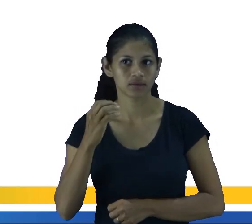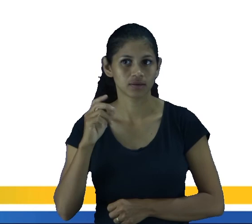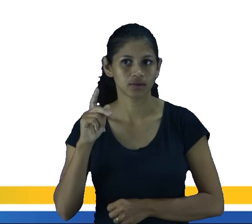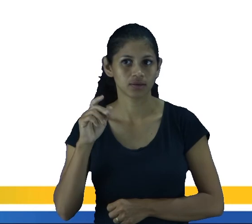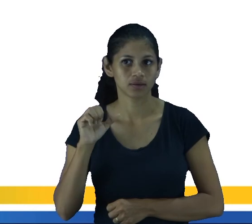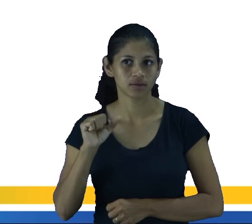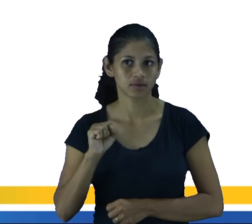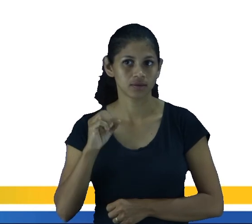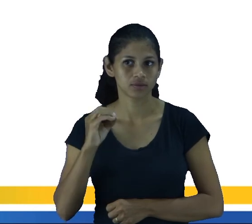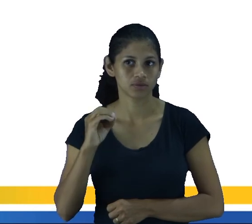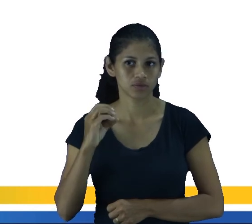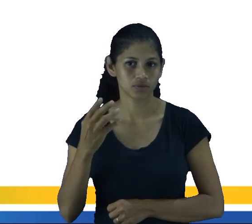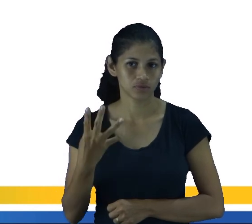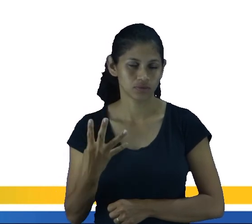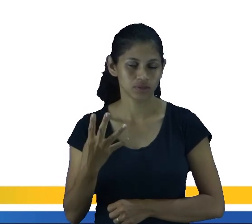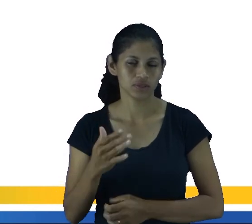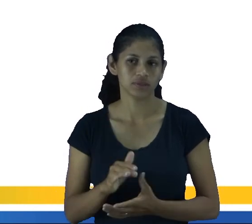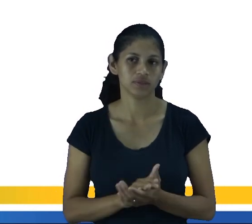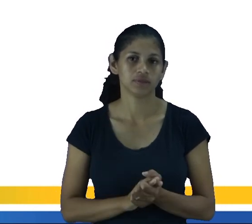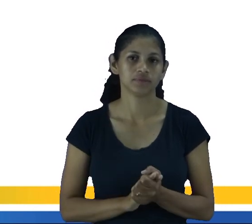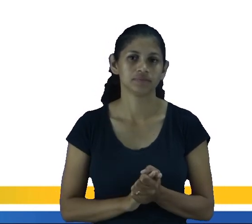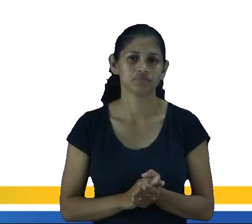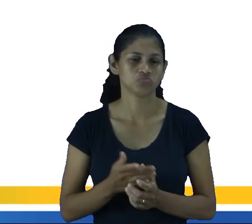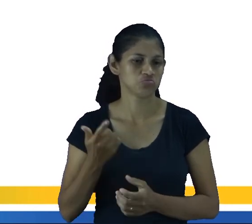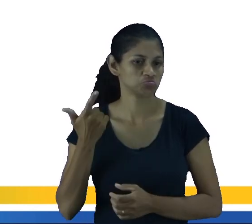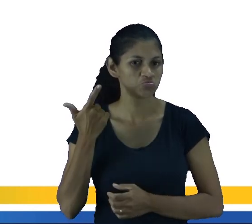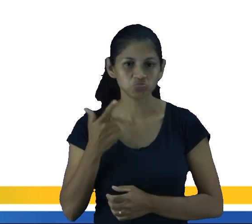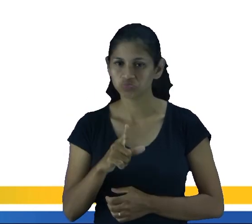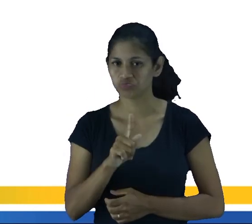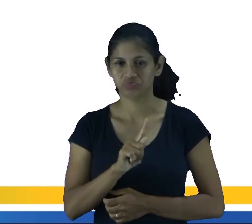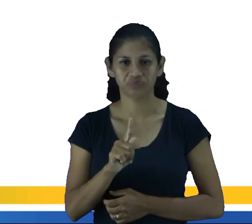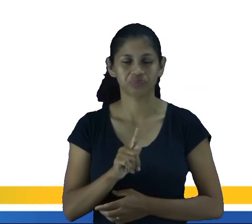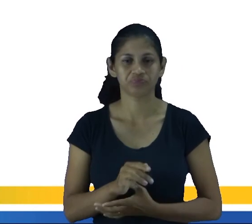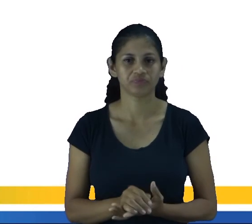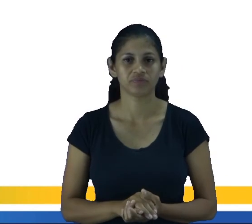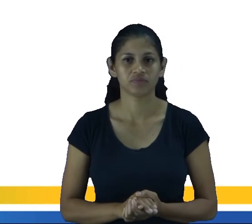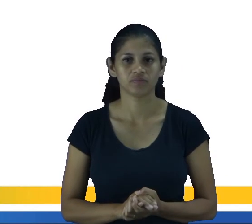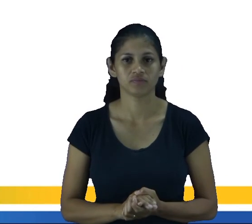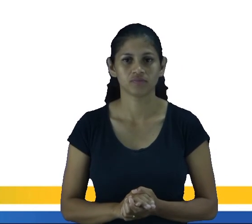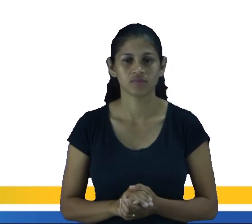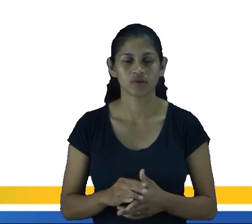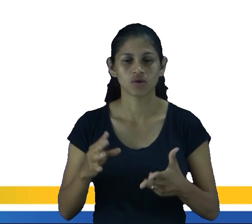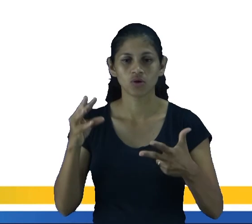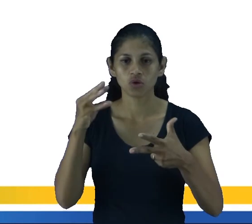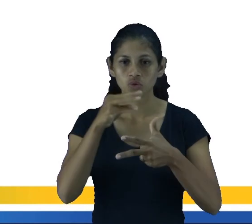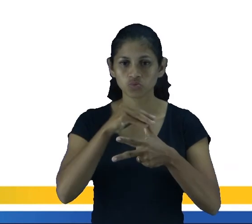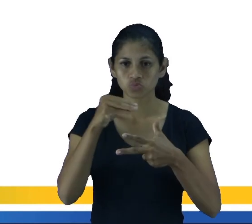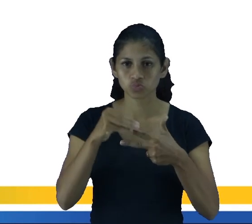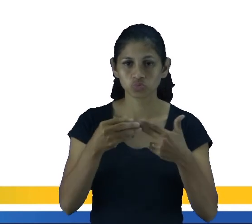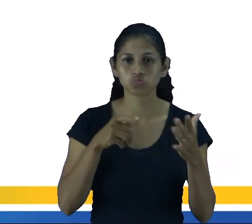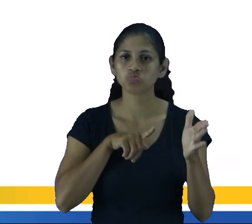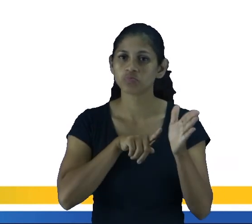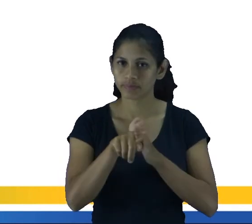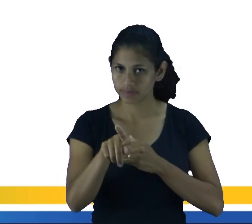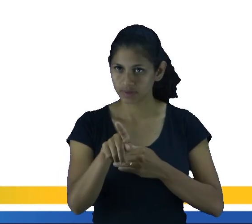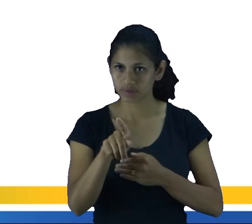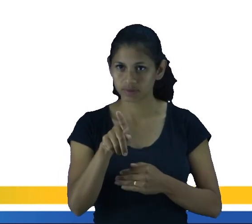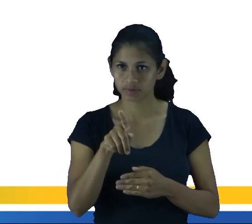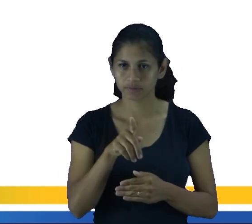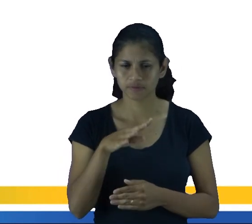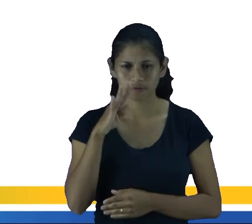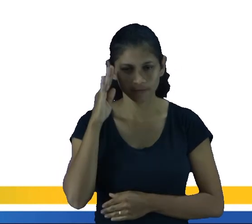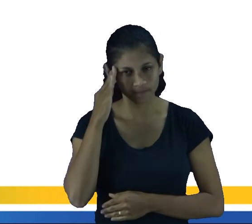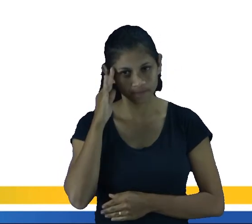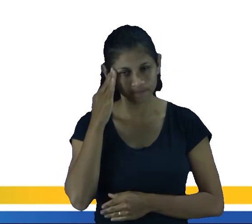não ocorre. Então, vamos agora para uma questão aqui do Enem, para ver se vocês entenderam, né, o